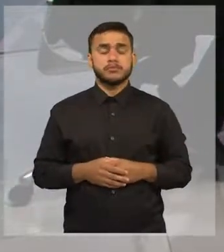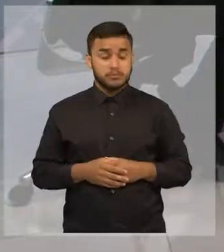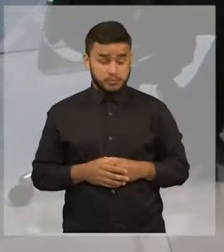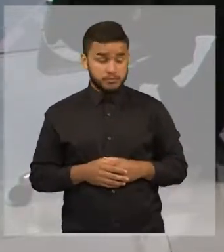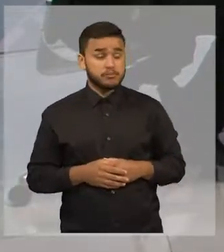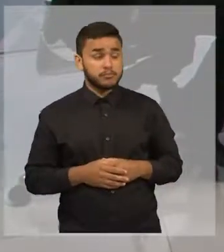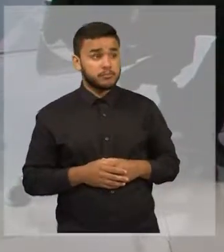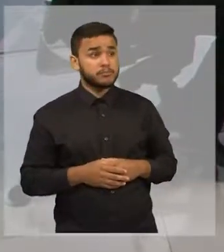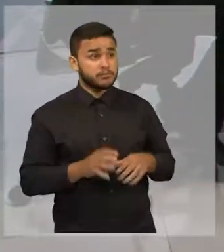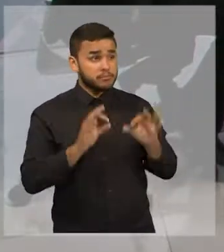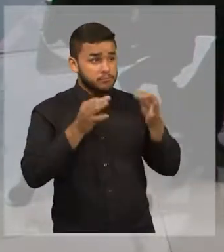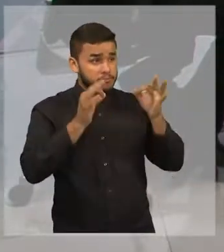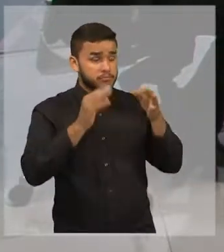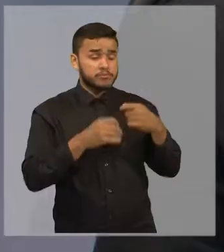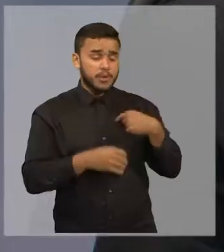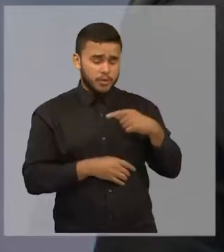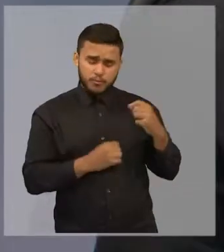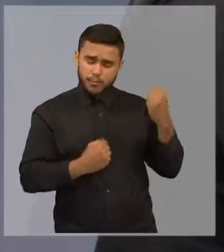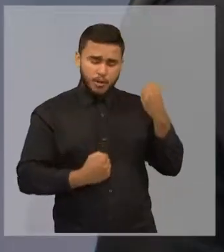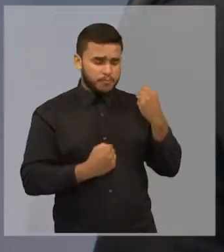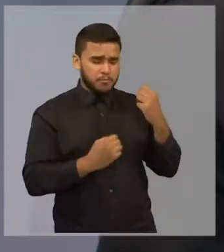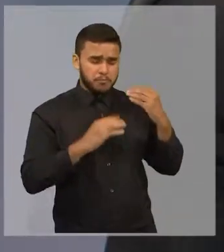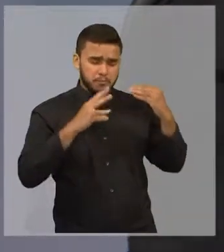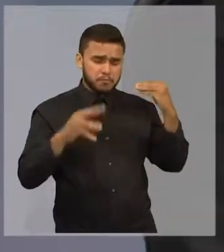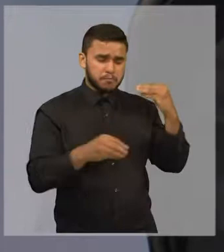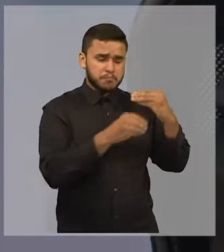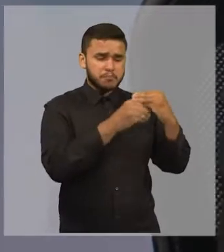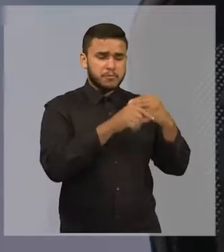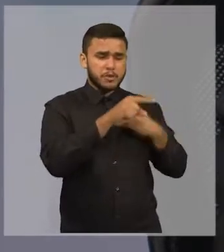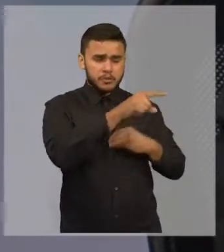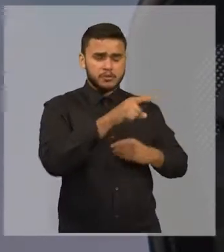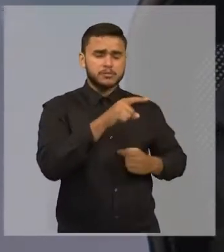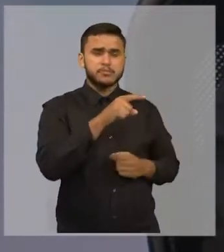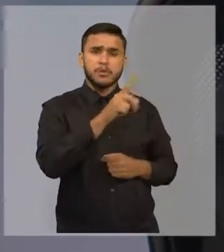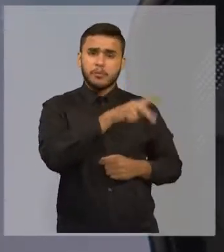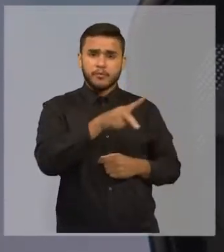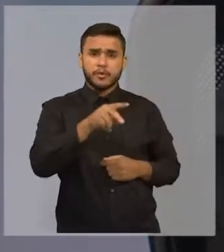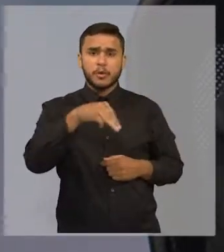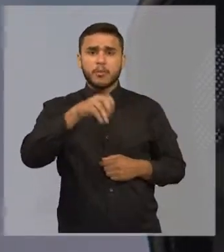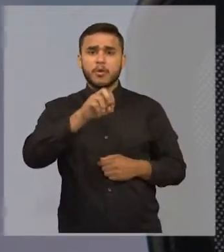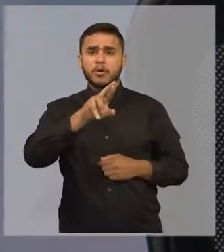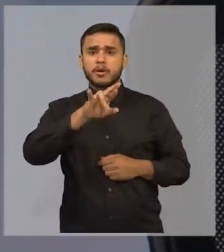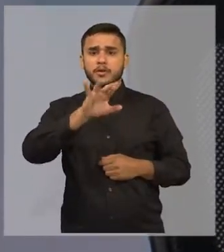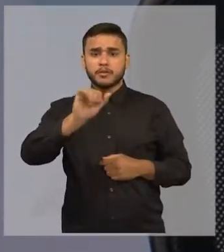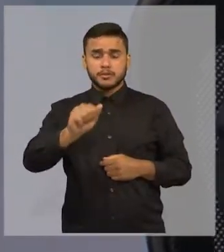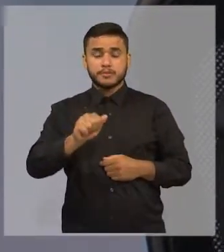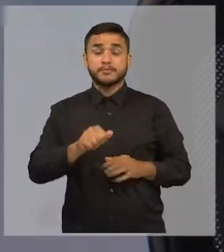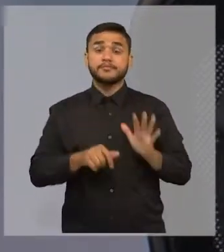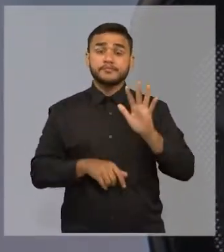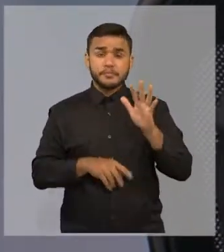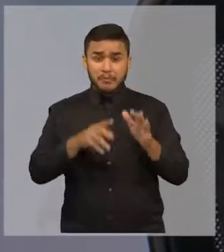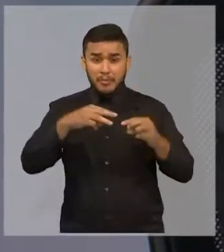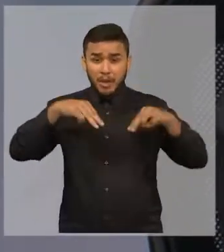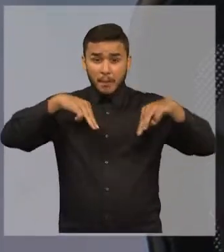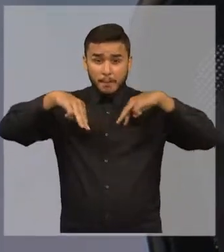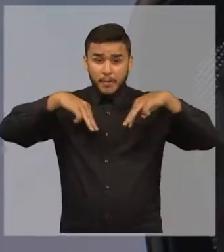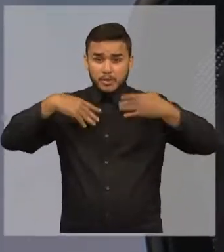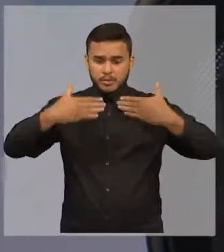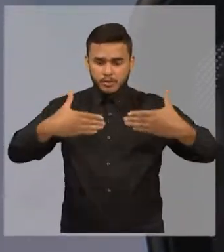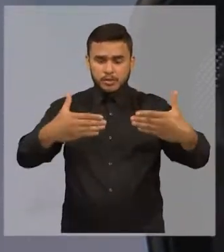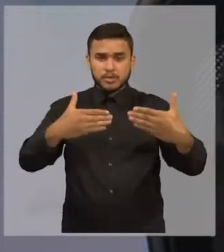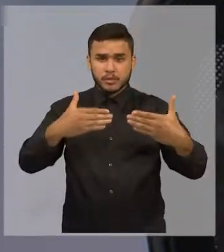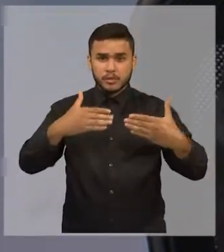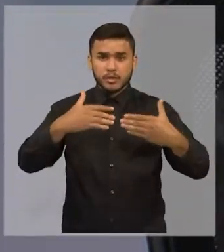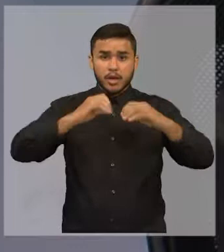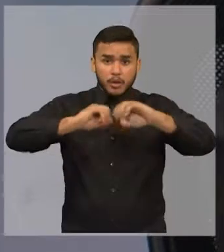professor Moreira. O ministro da Educação, ele não tem habilidade para conversar, para dialogar. Quando você é